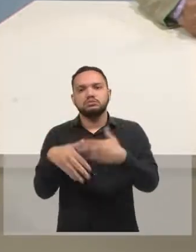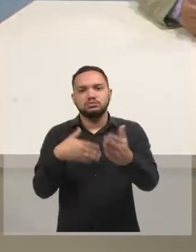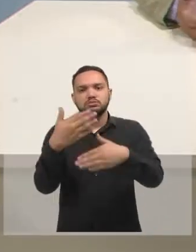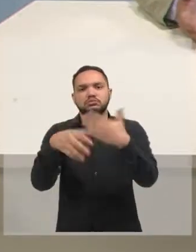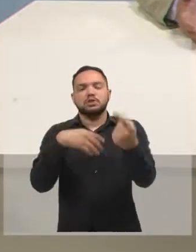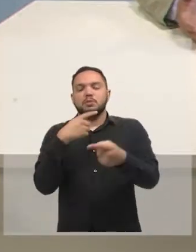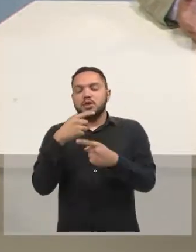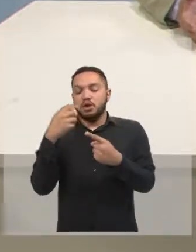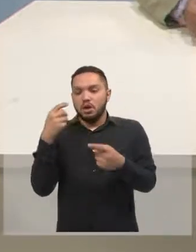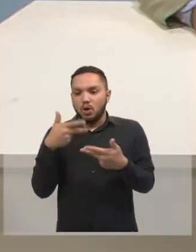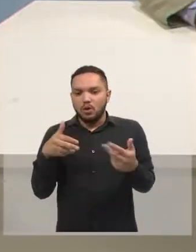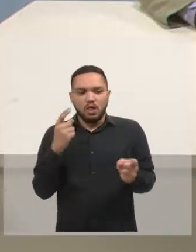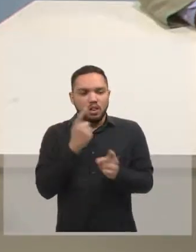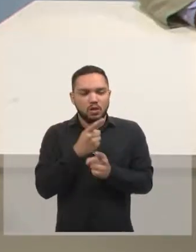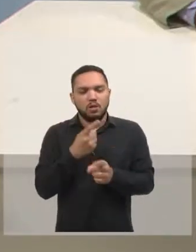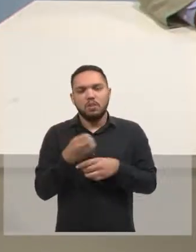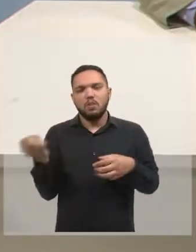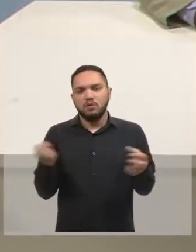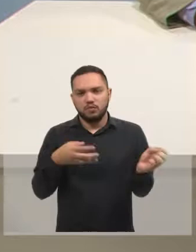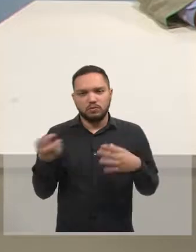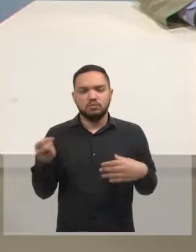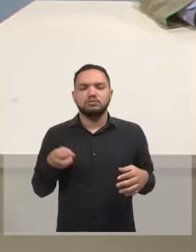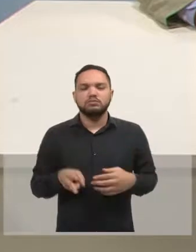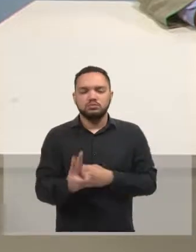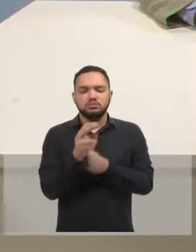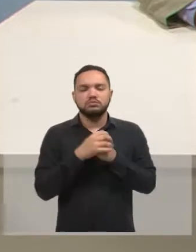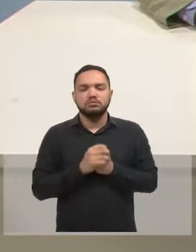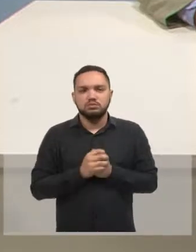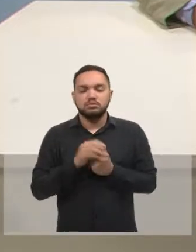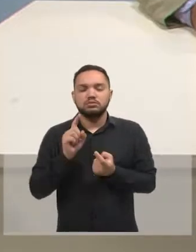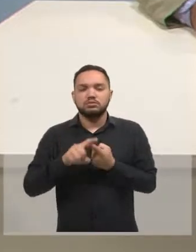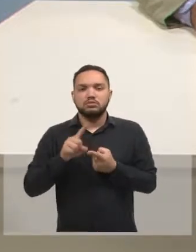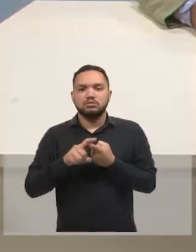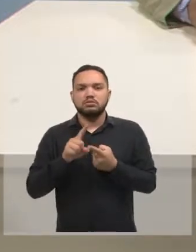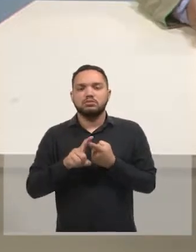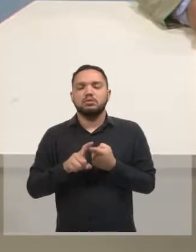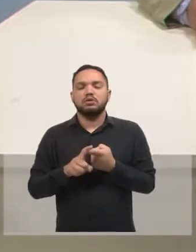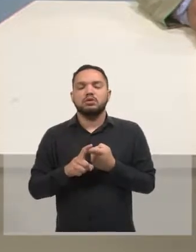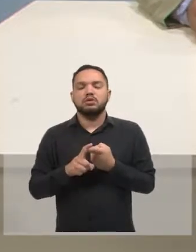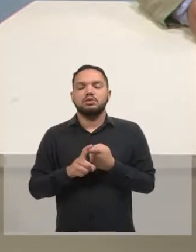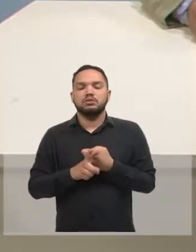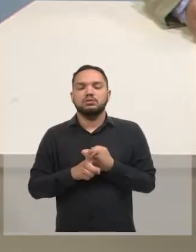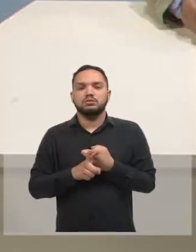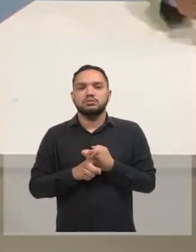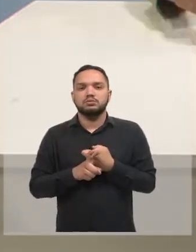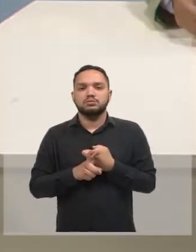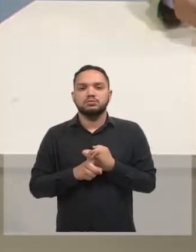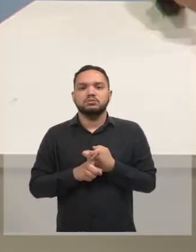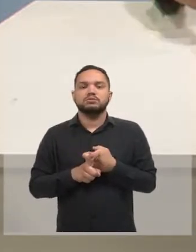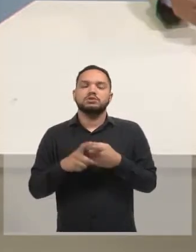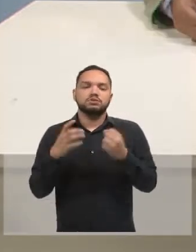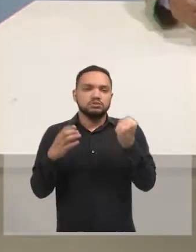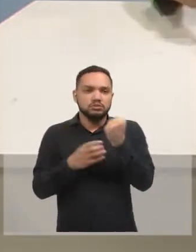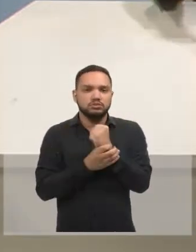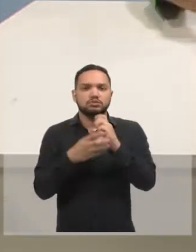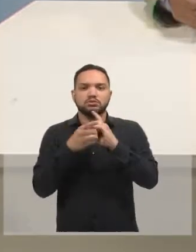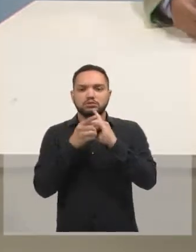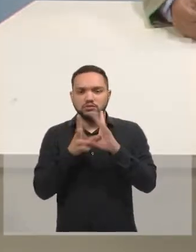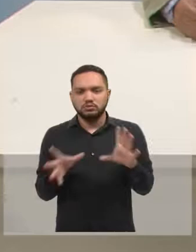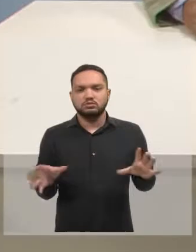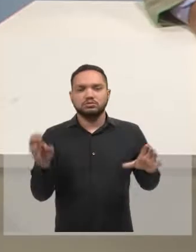se redescobrindo, né? E facilitando, garantindo pilastras